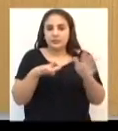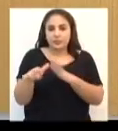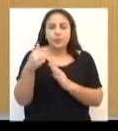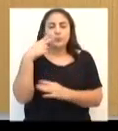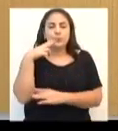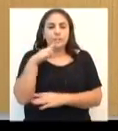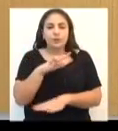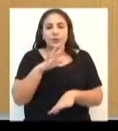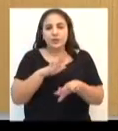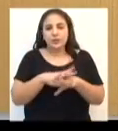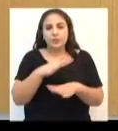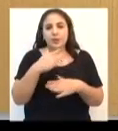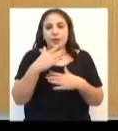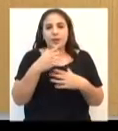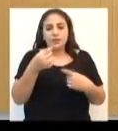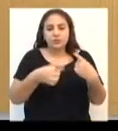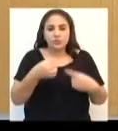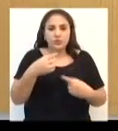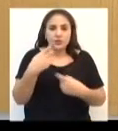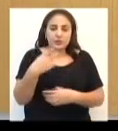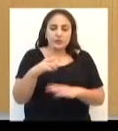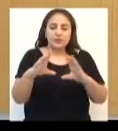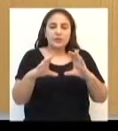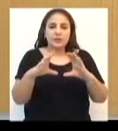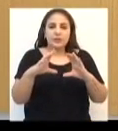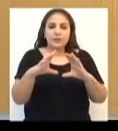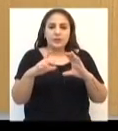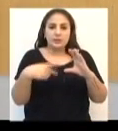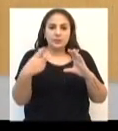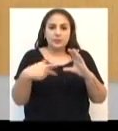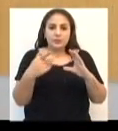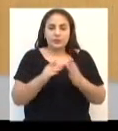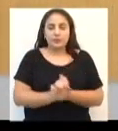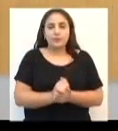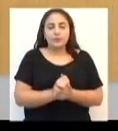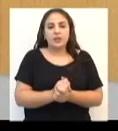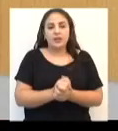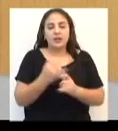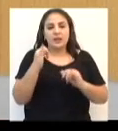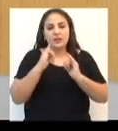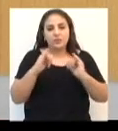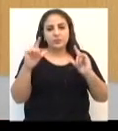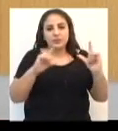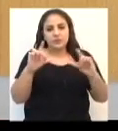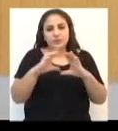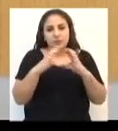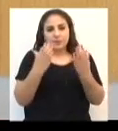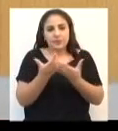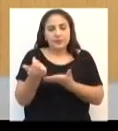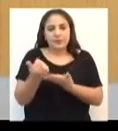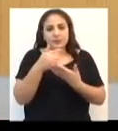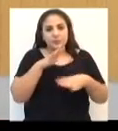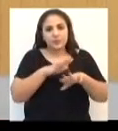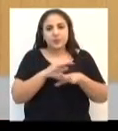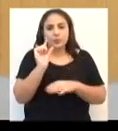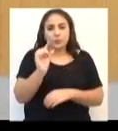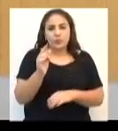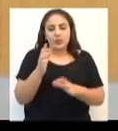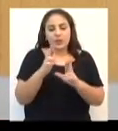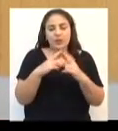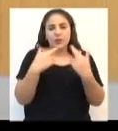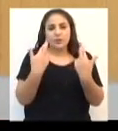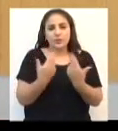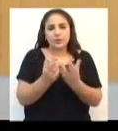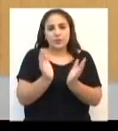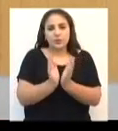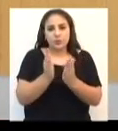você assiste à repercussão aqui na Câmara de Vereadores. O Jornal da Câmara traz agora a mais recente reunião da